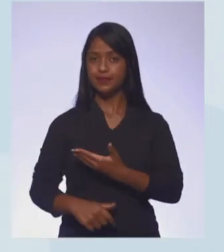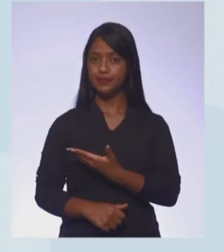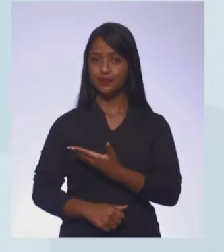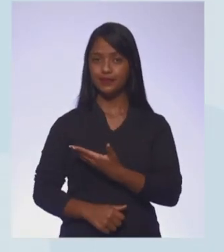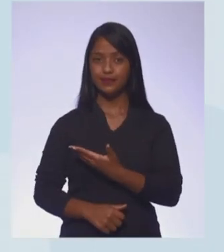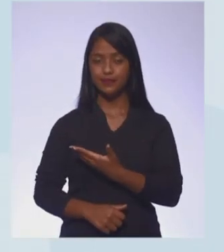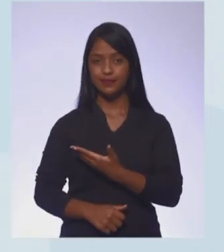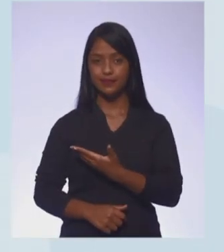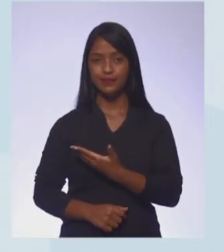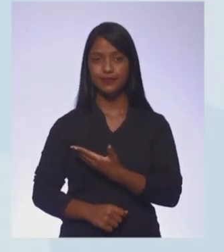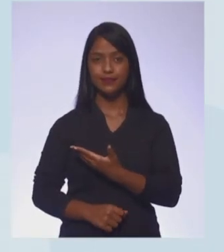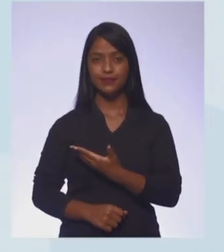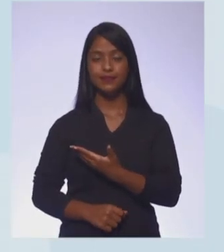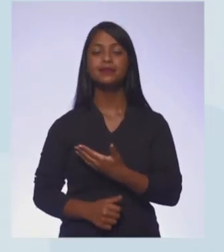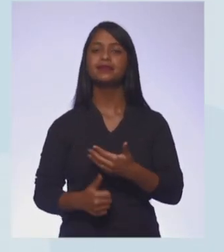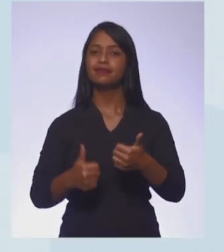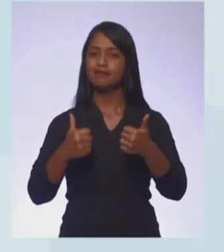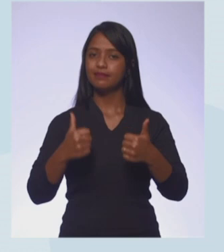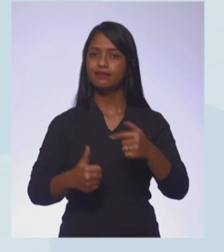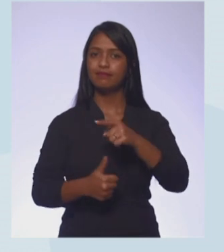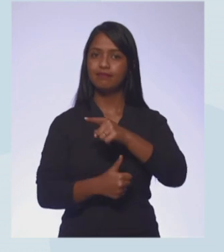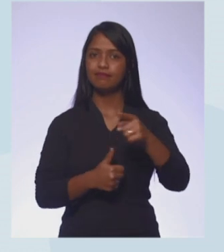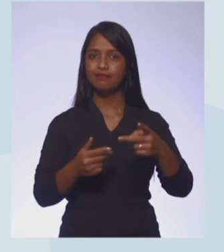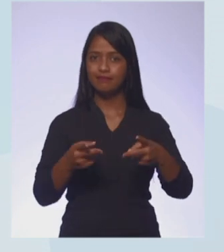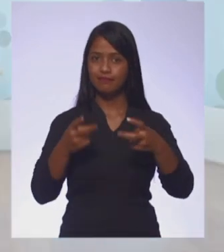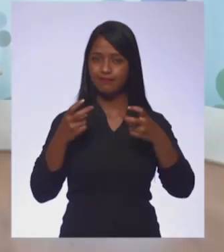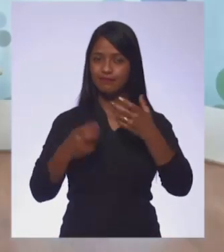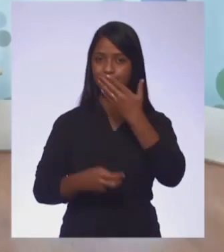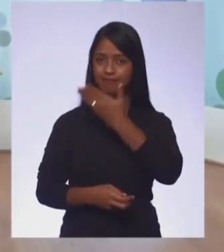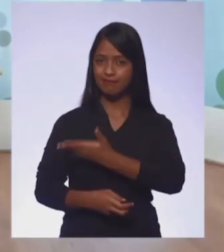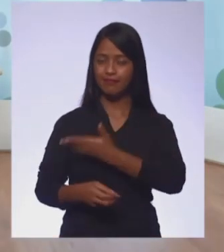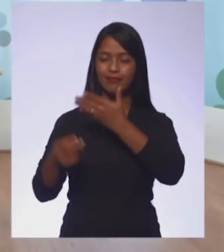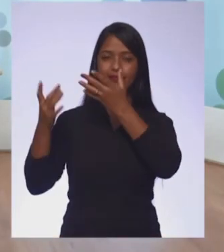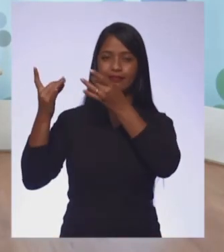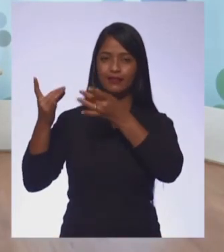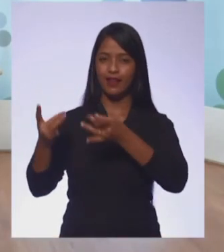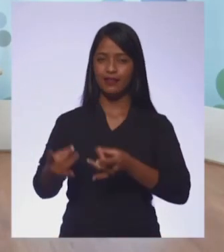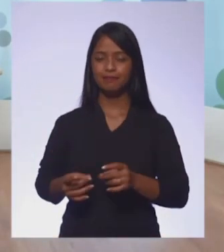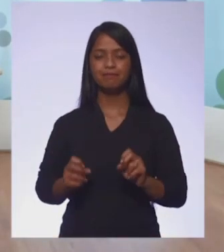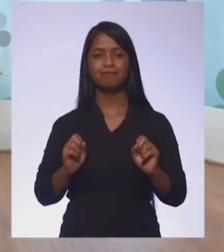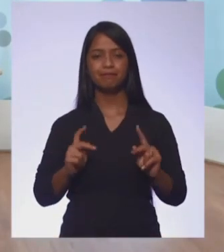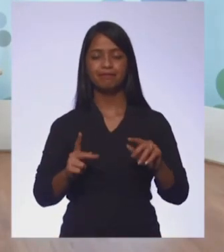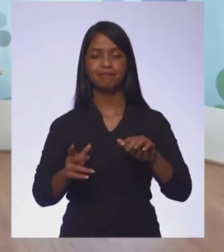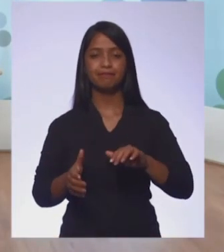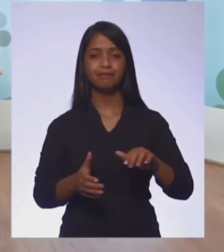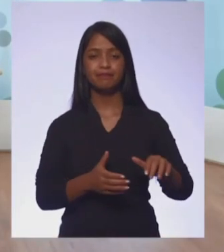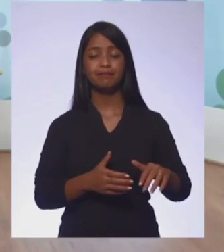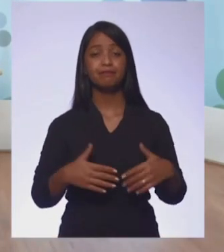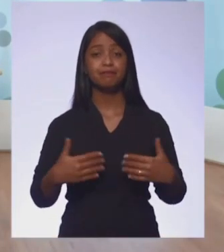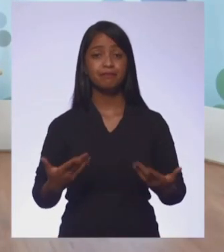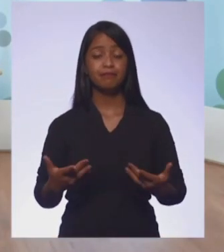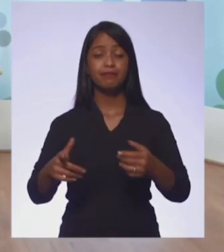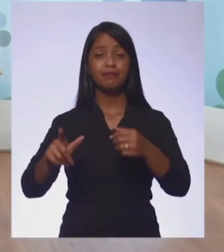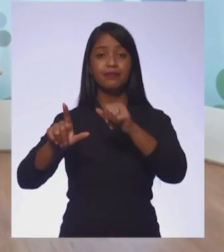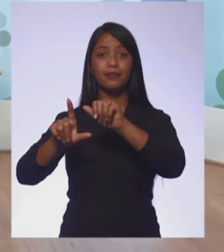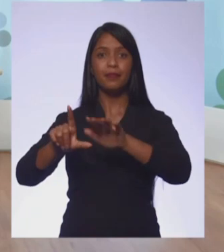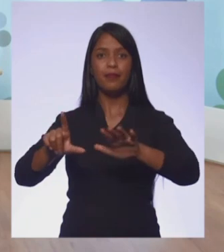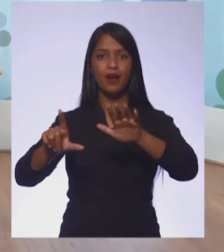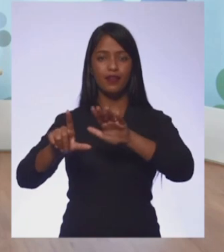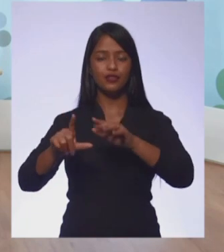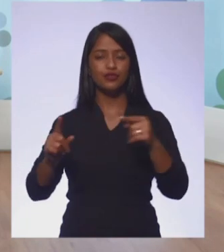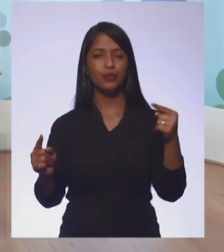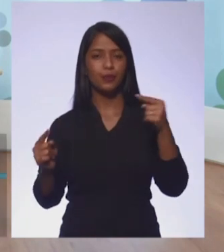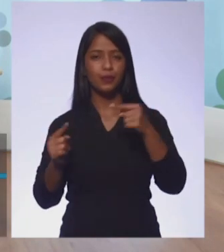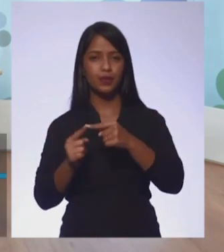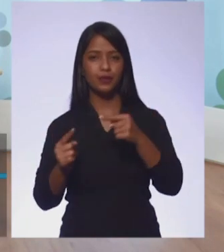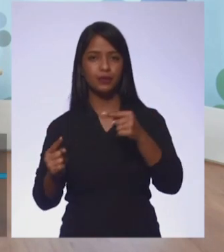muito bem, vocês perceberam tudo isso, né? E aí, associada a todas aquelas imagens. Não a primeira